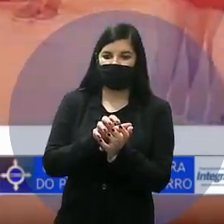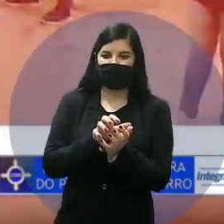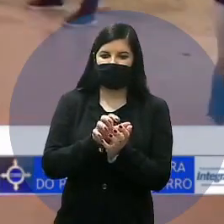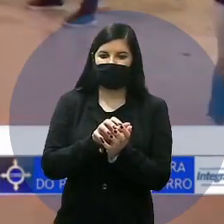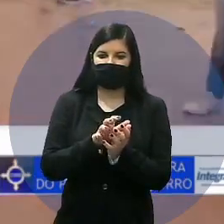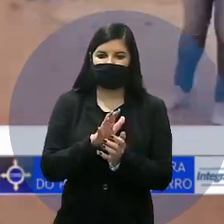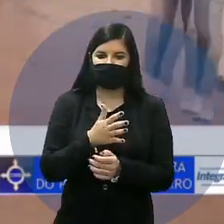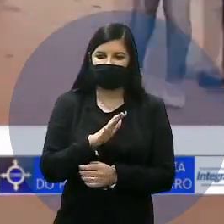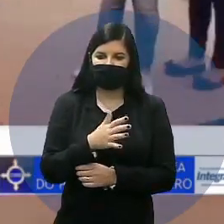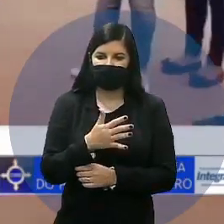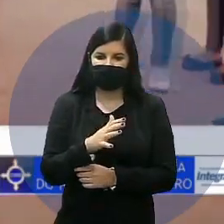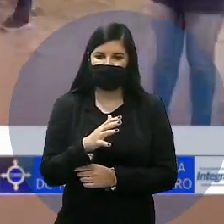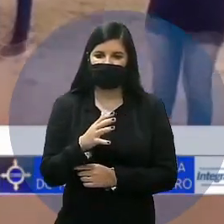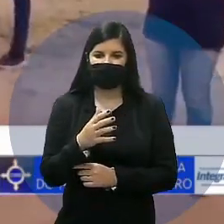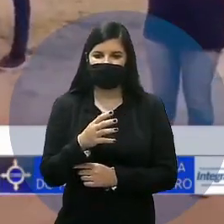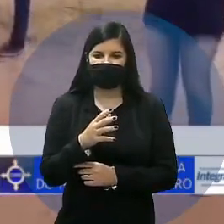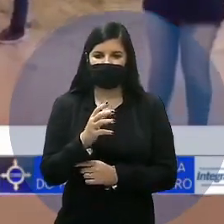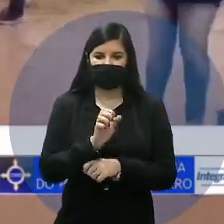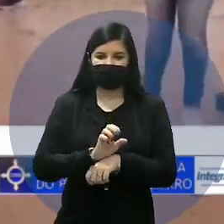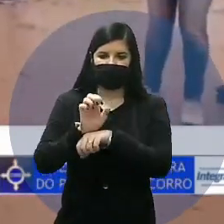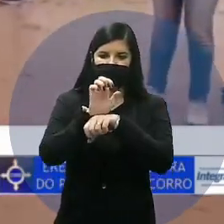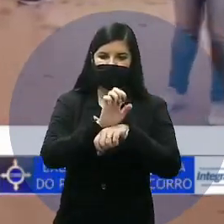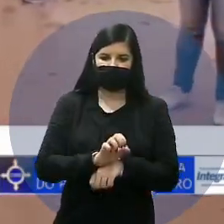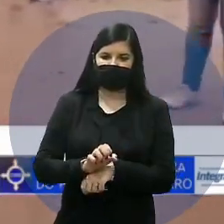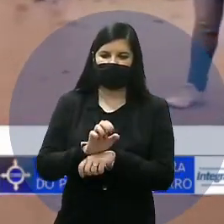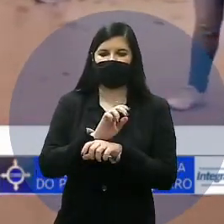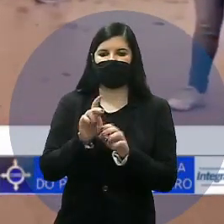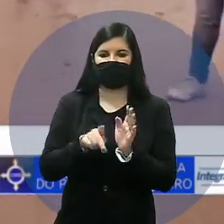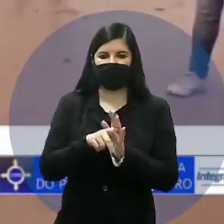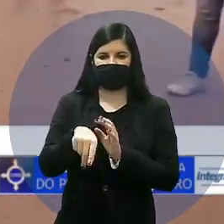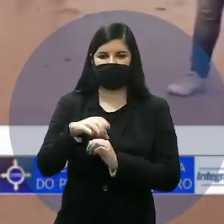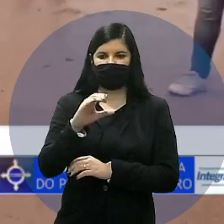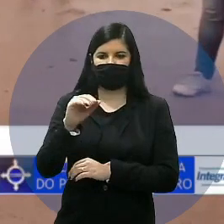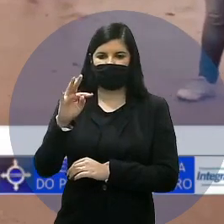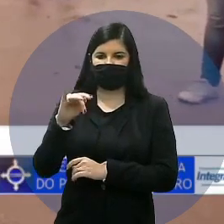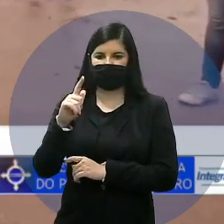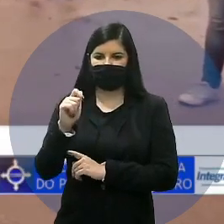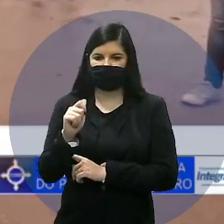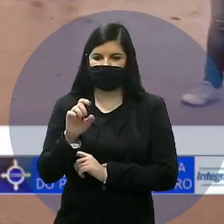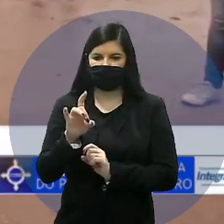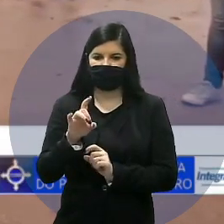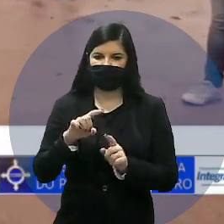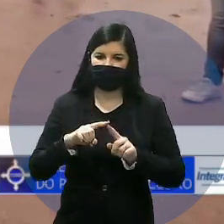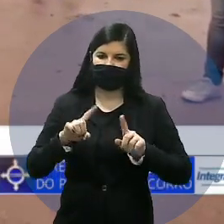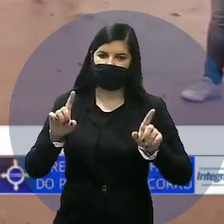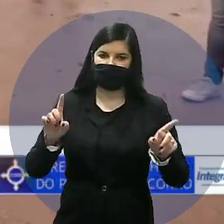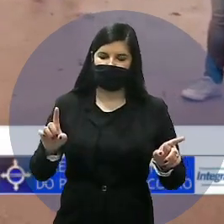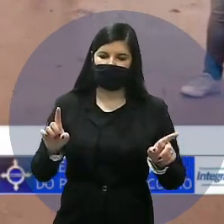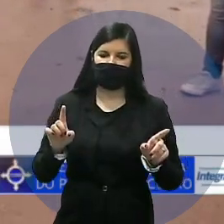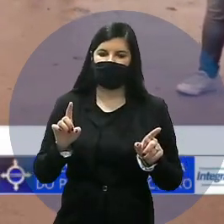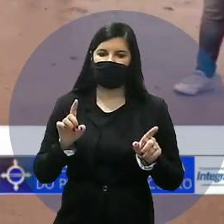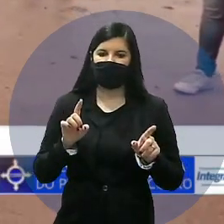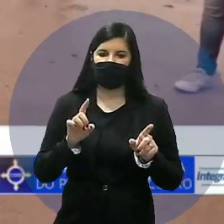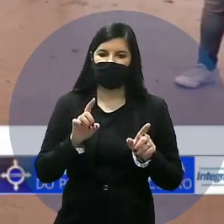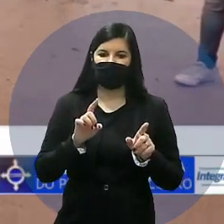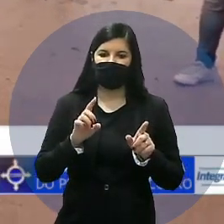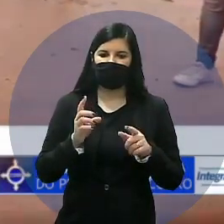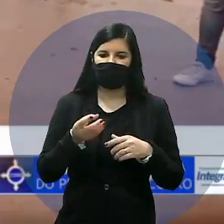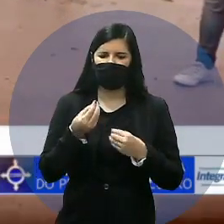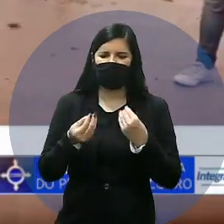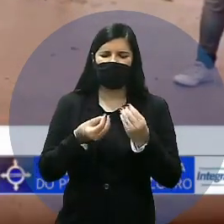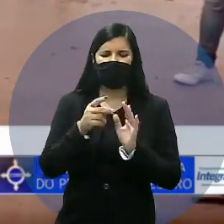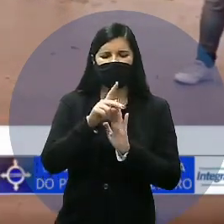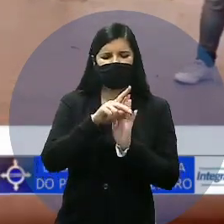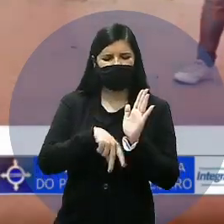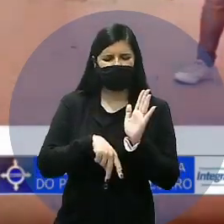80% do estado é bioma Caatinga. Só que aí, qual a intenção dessa aula, desse projeto?